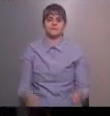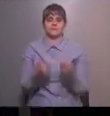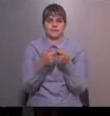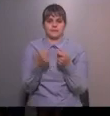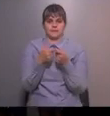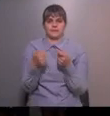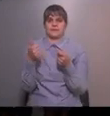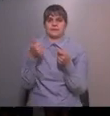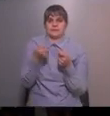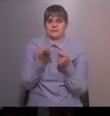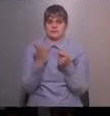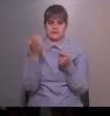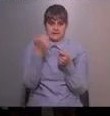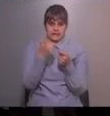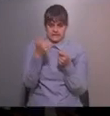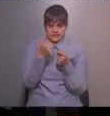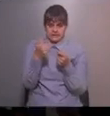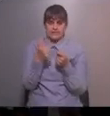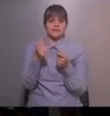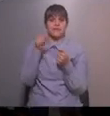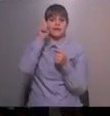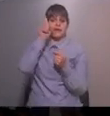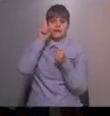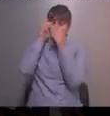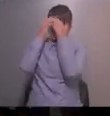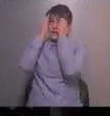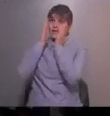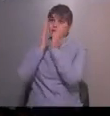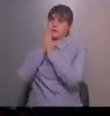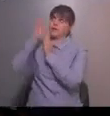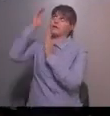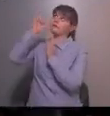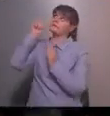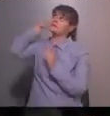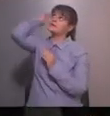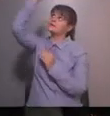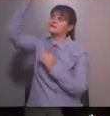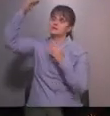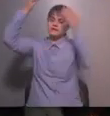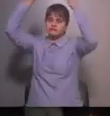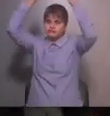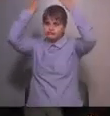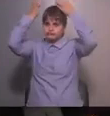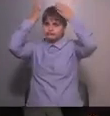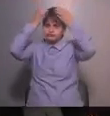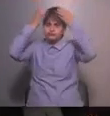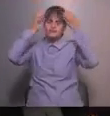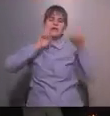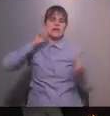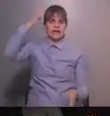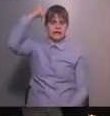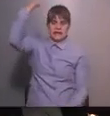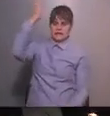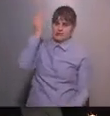Quinto mistério, Maria é coroada no céu como rainha.